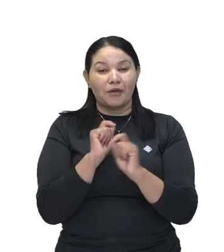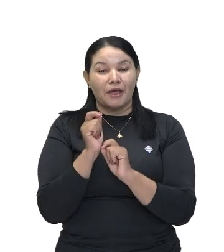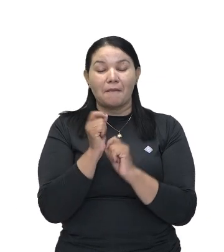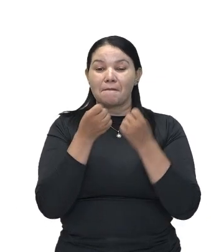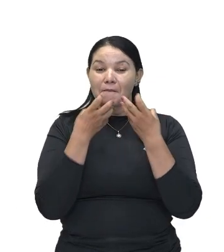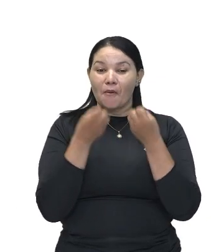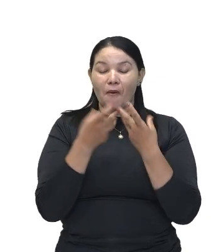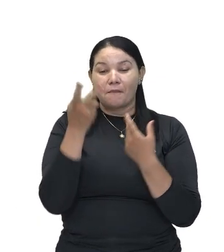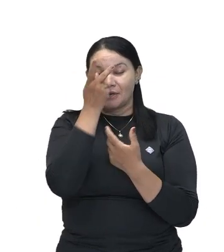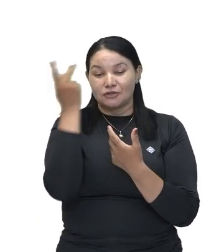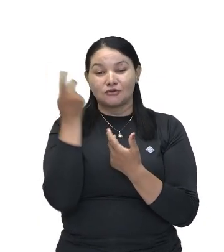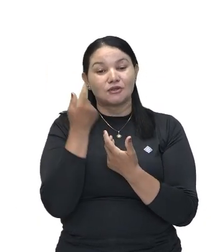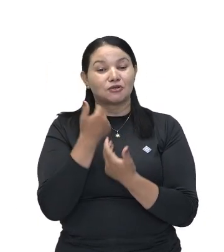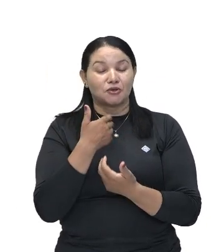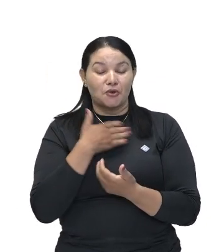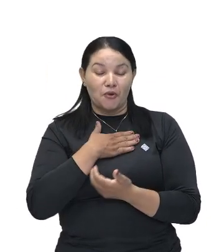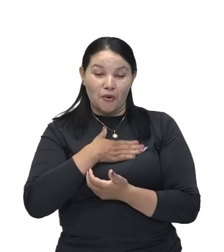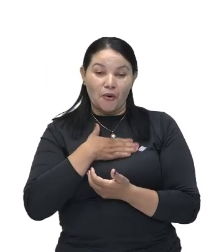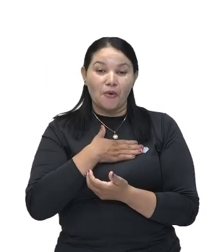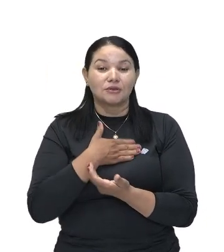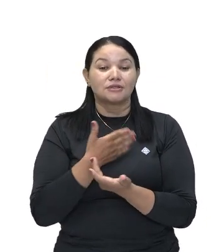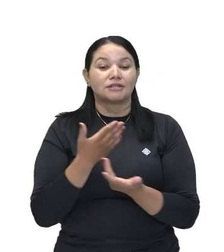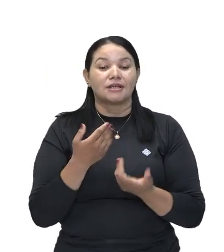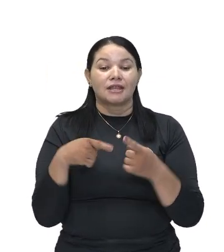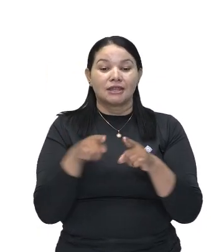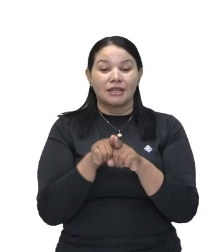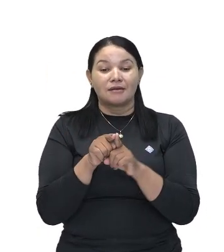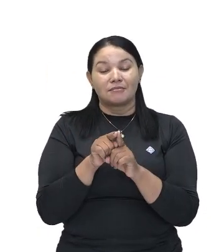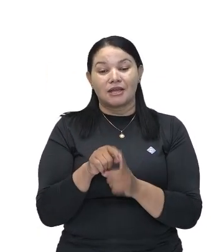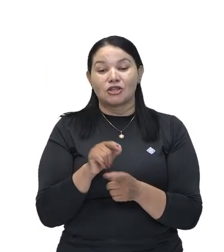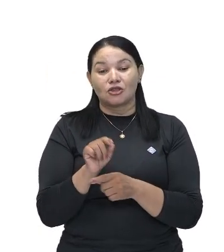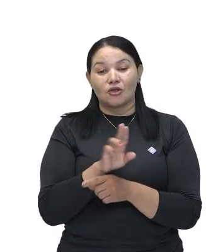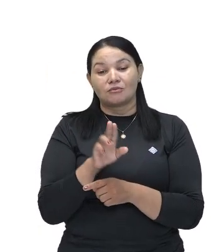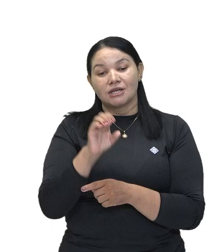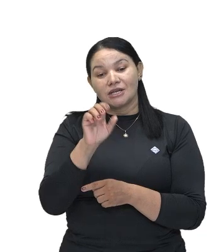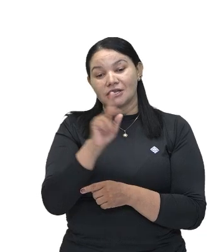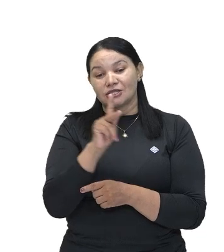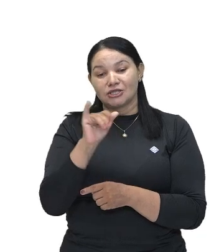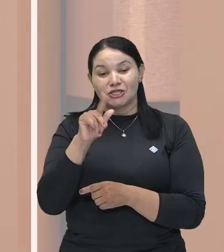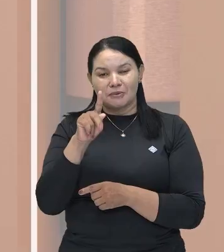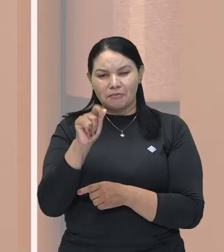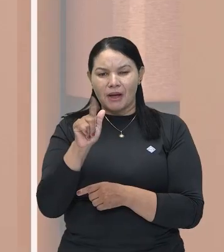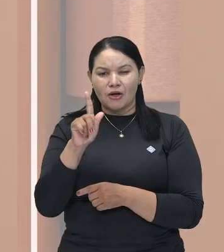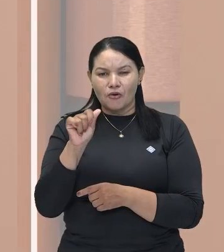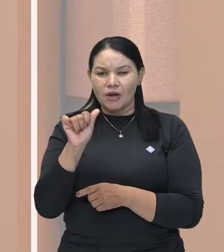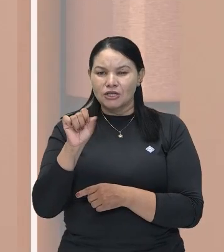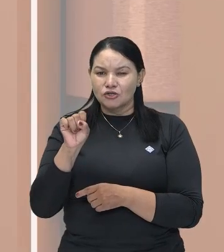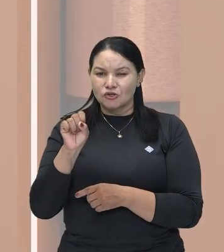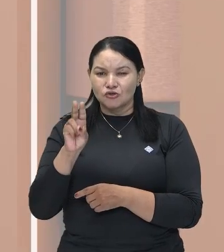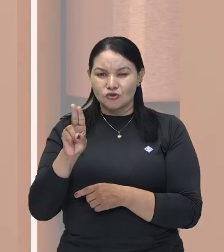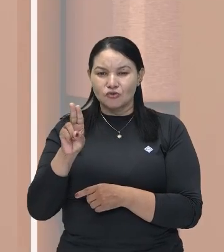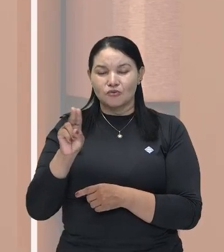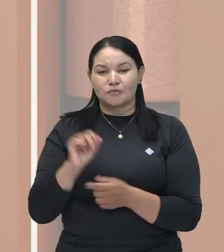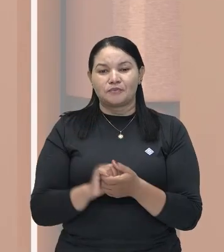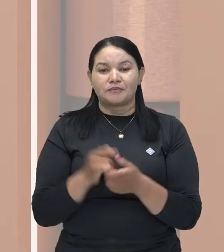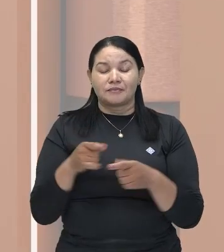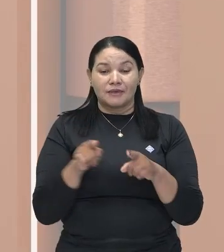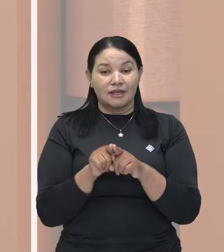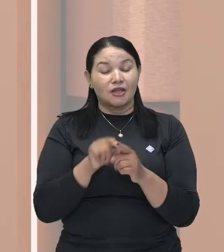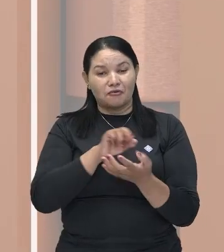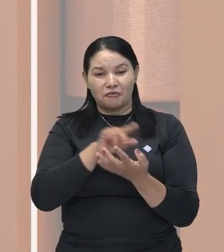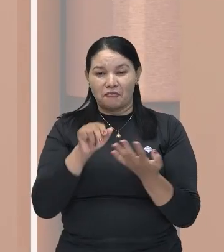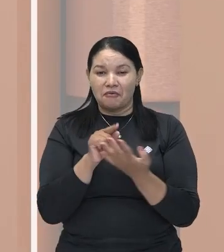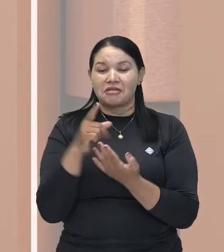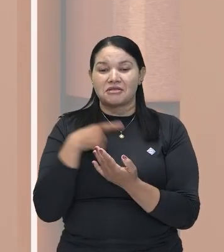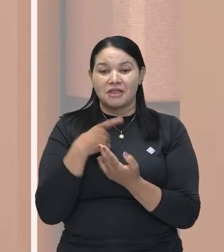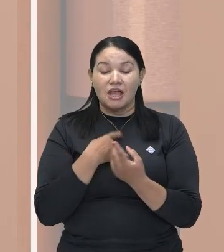venerada pelas pessoas lá no Paraguai, a chipa-guaçu e o tereré. Então a sopa paraguaia